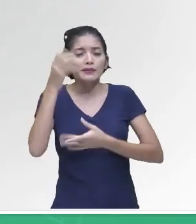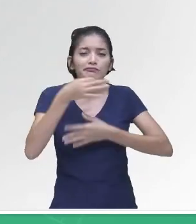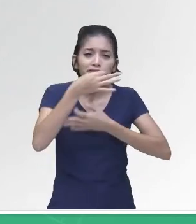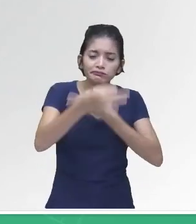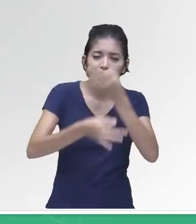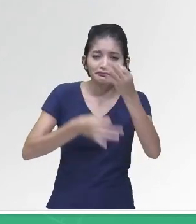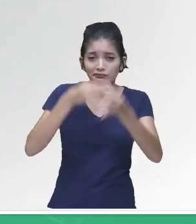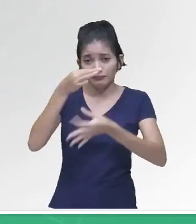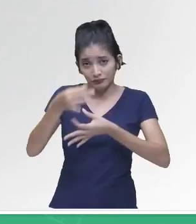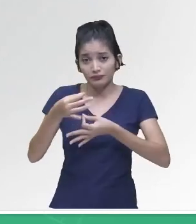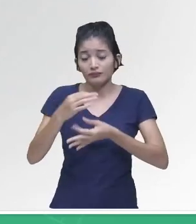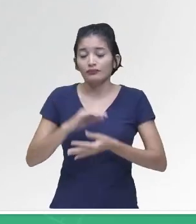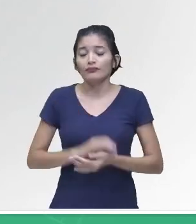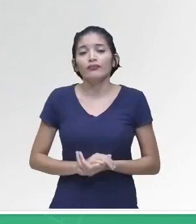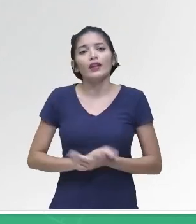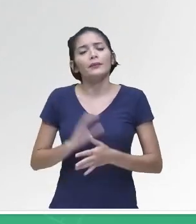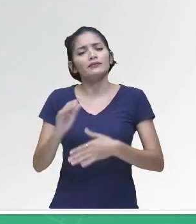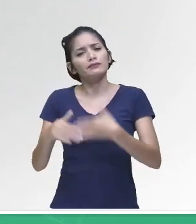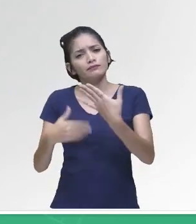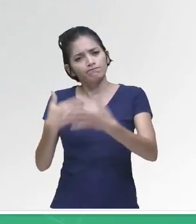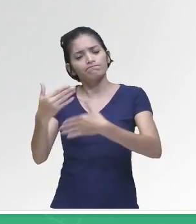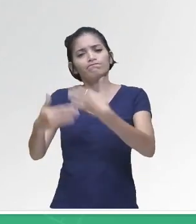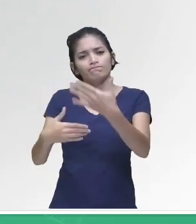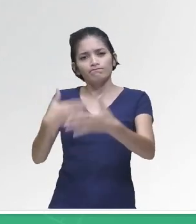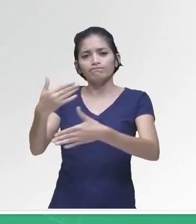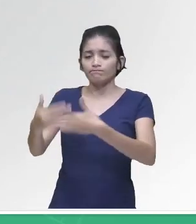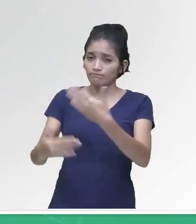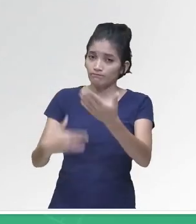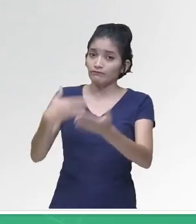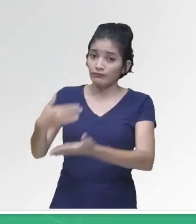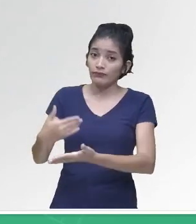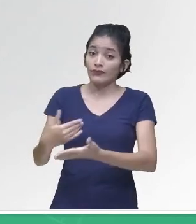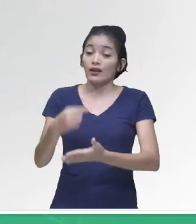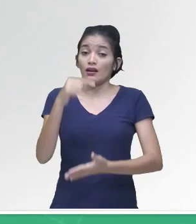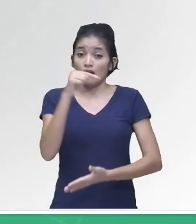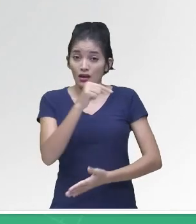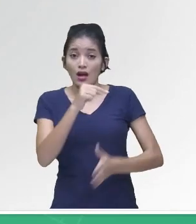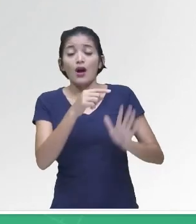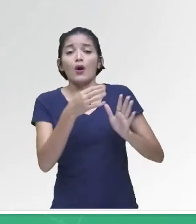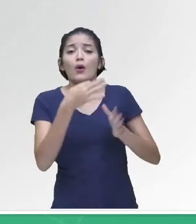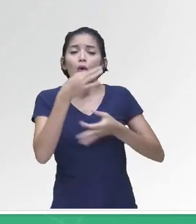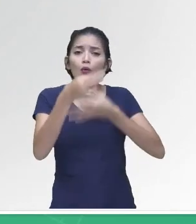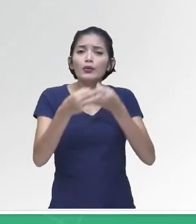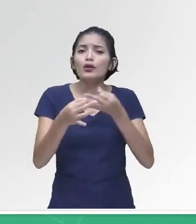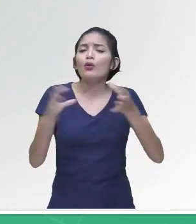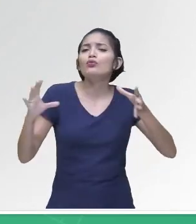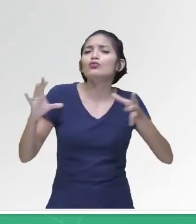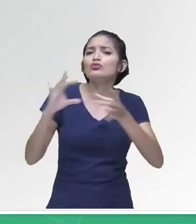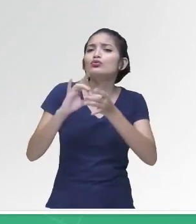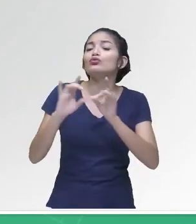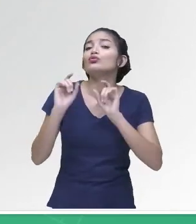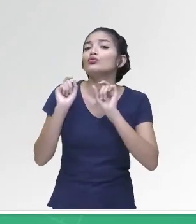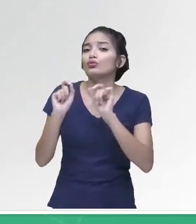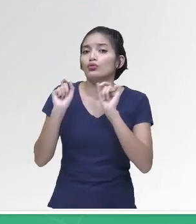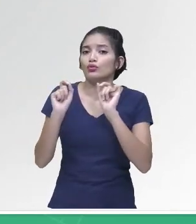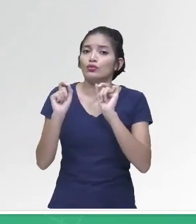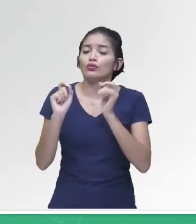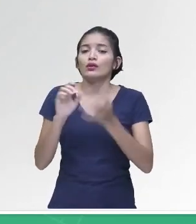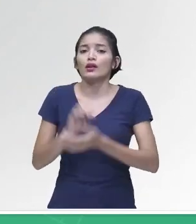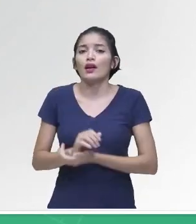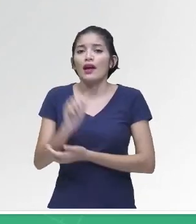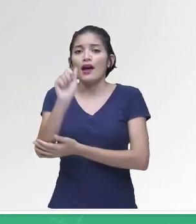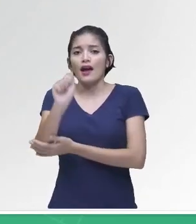Mas a gente viu posteriormente que essa opinião, ela vem também acompanhada de quê? De uma